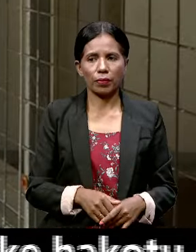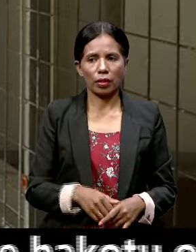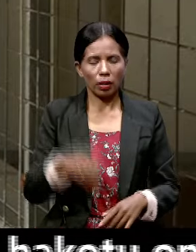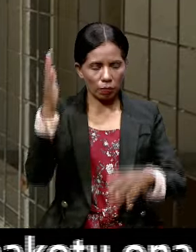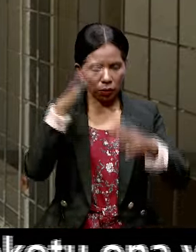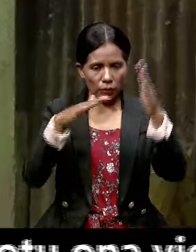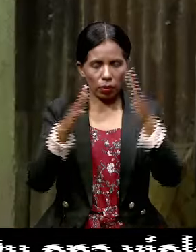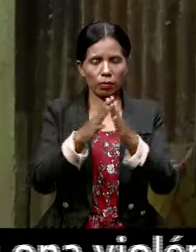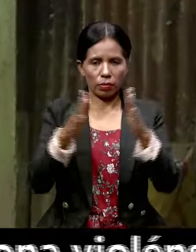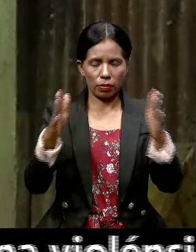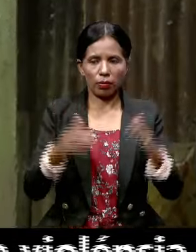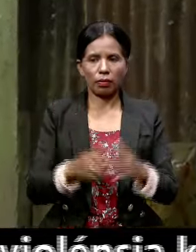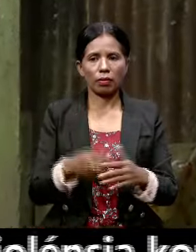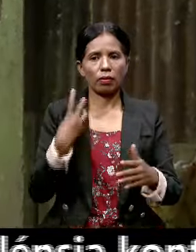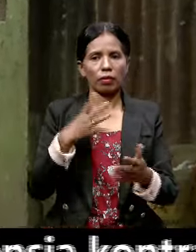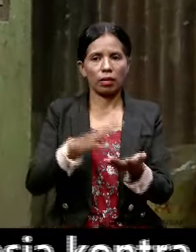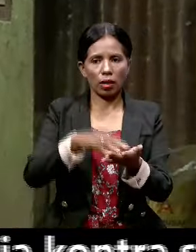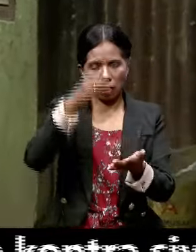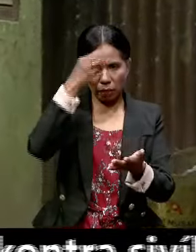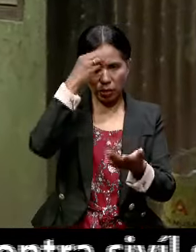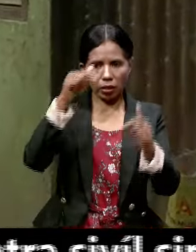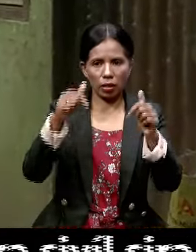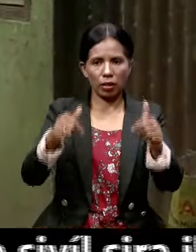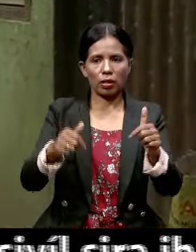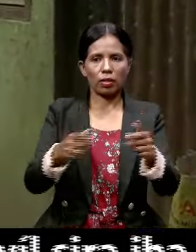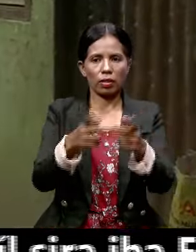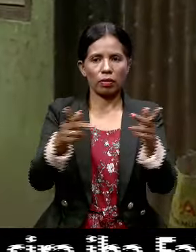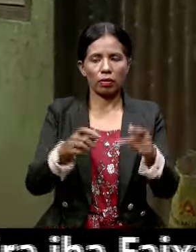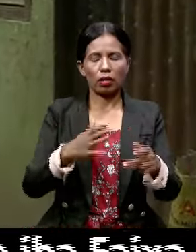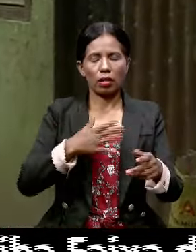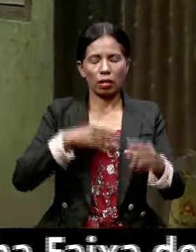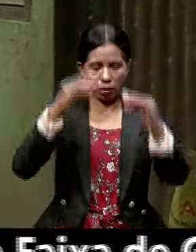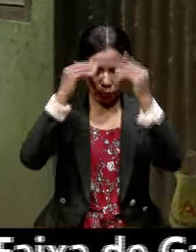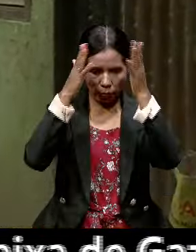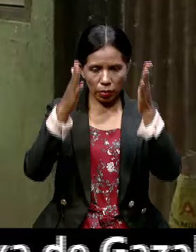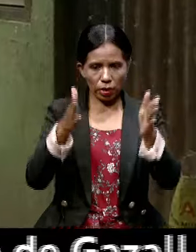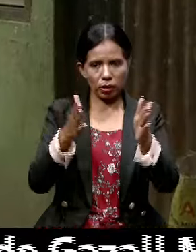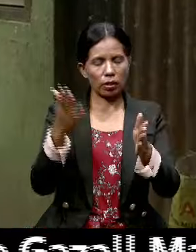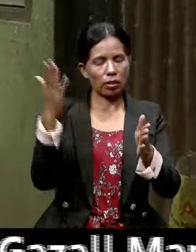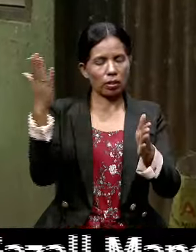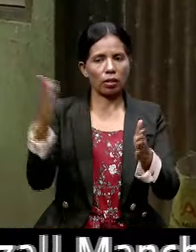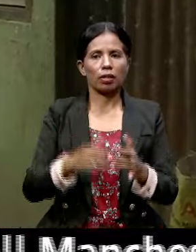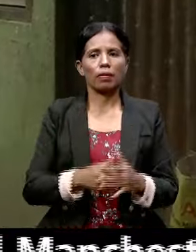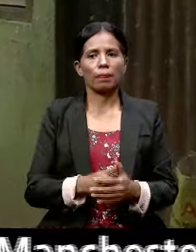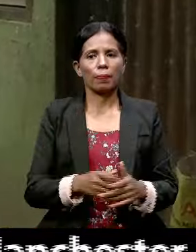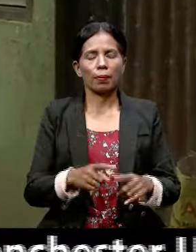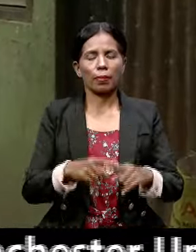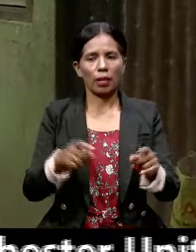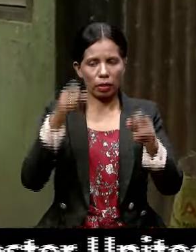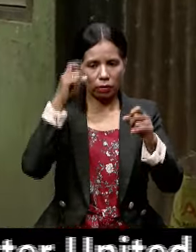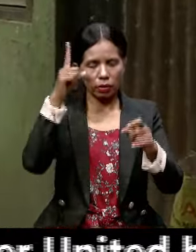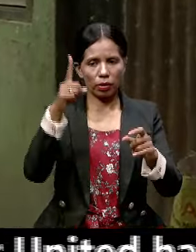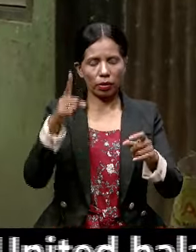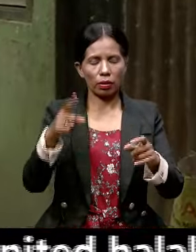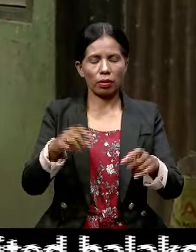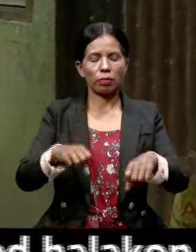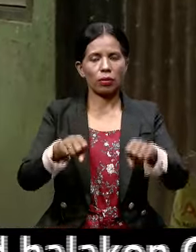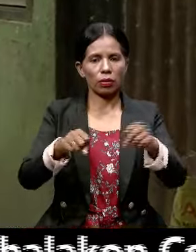problema né. Tenia aprendizagem, ya, sala, por exemplo, unen professor sira, ya tem sala da aula. De repente motor ida tamu mai